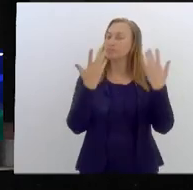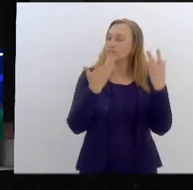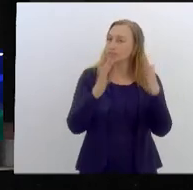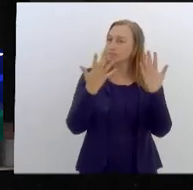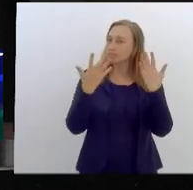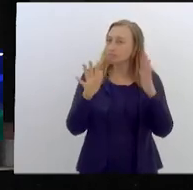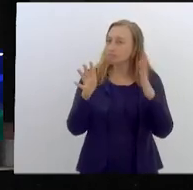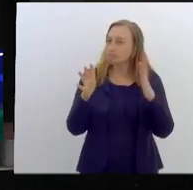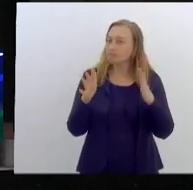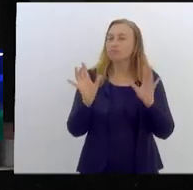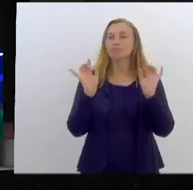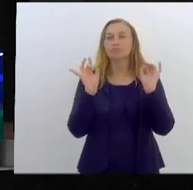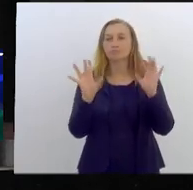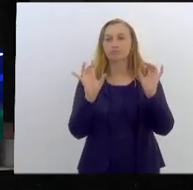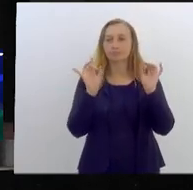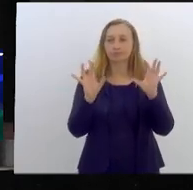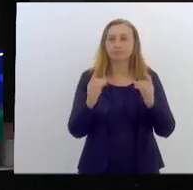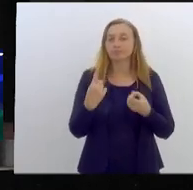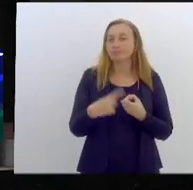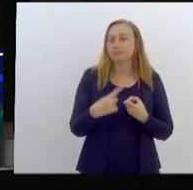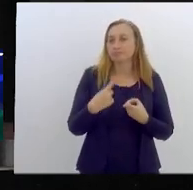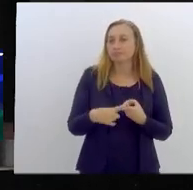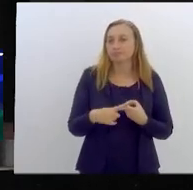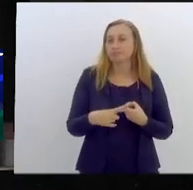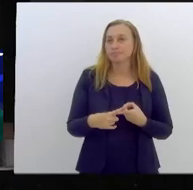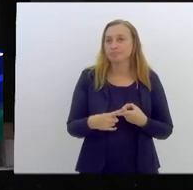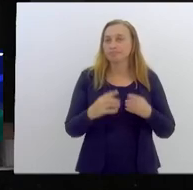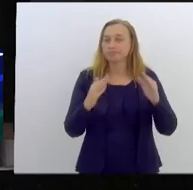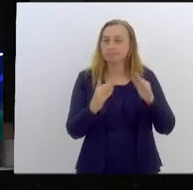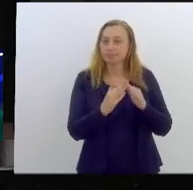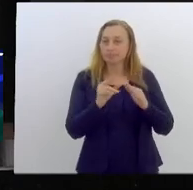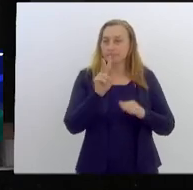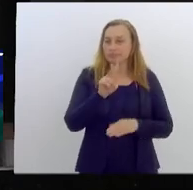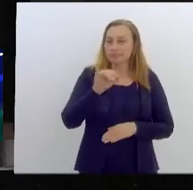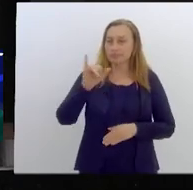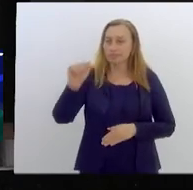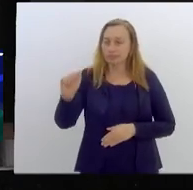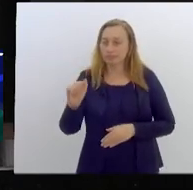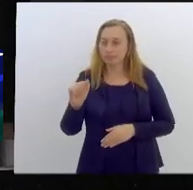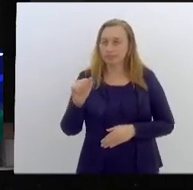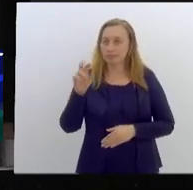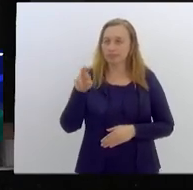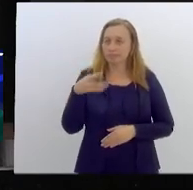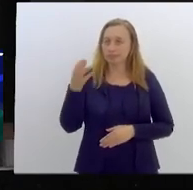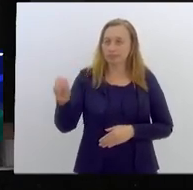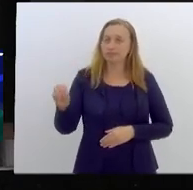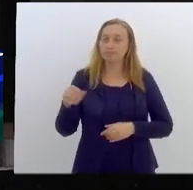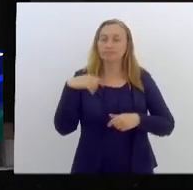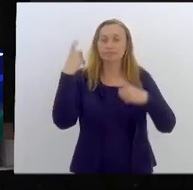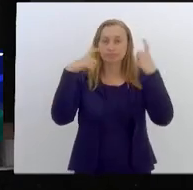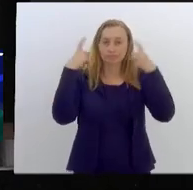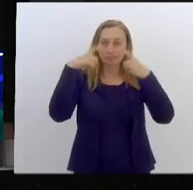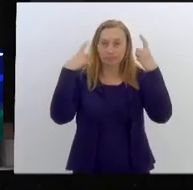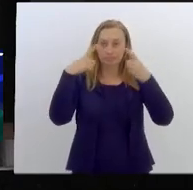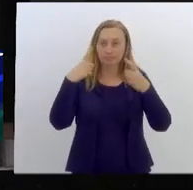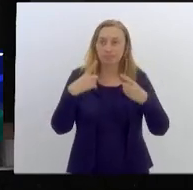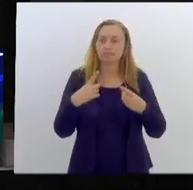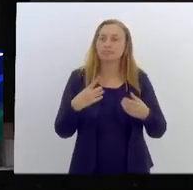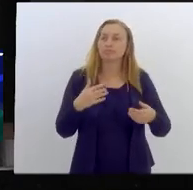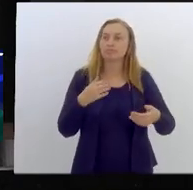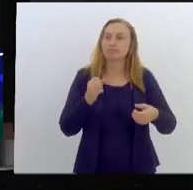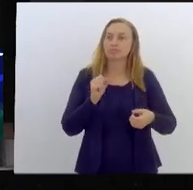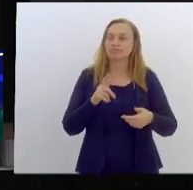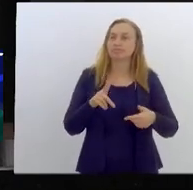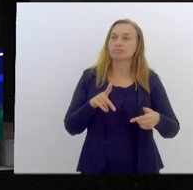saudação muito especial, porque os moradores da Vila do Abraão estavam preocupados com a interrupção